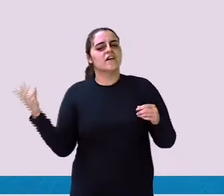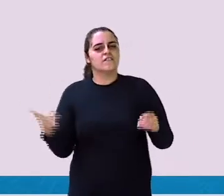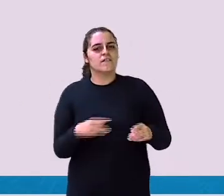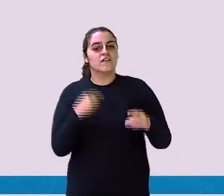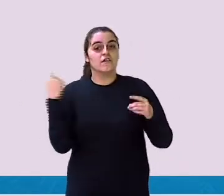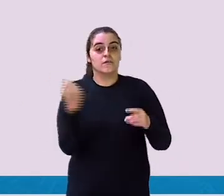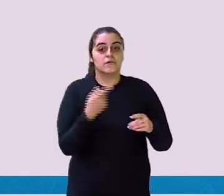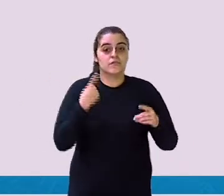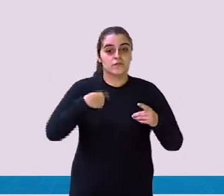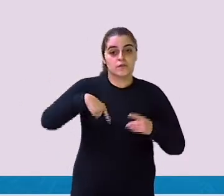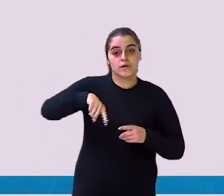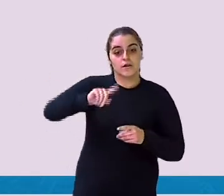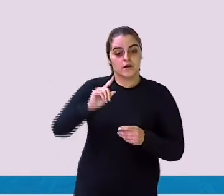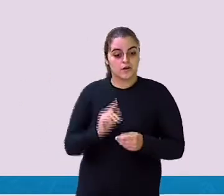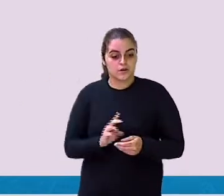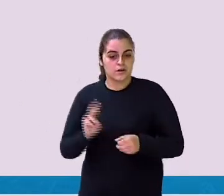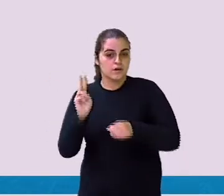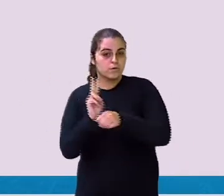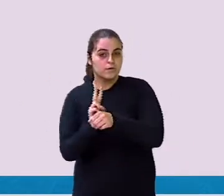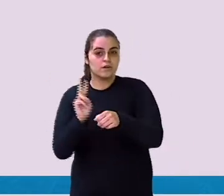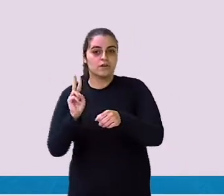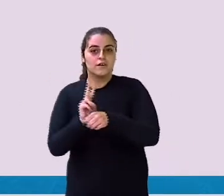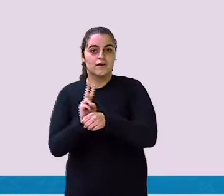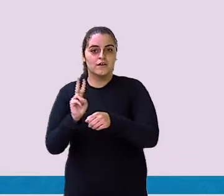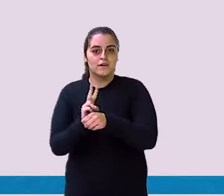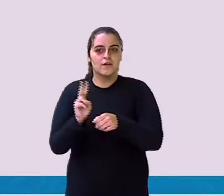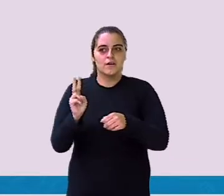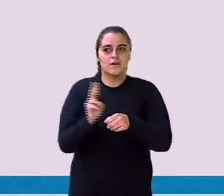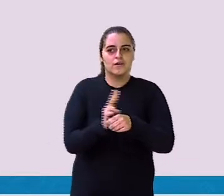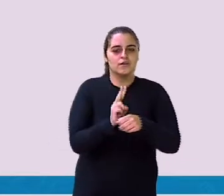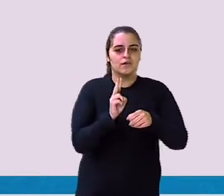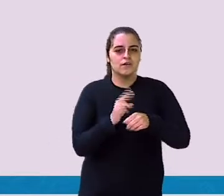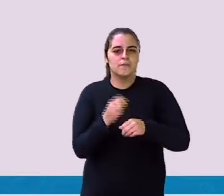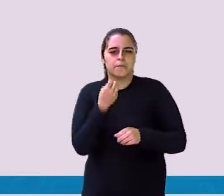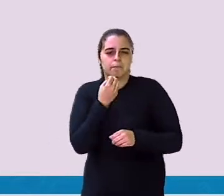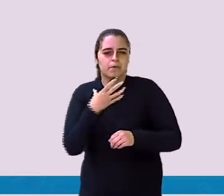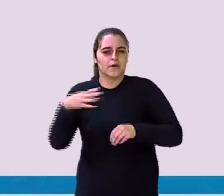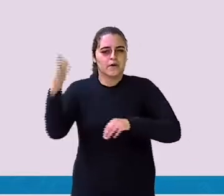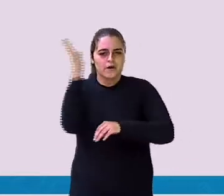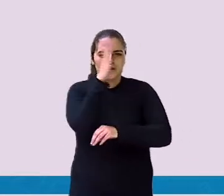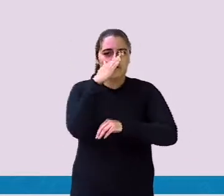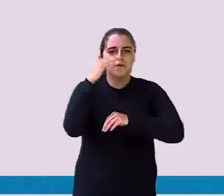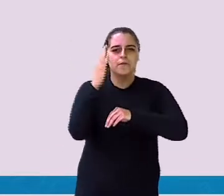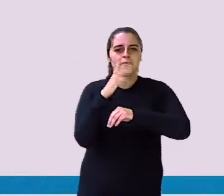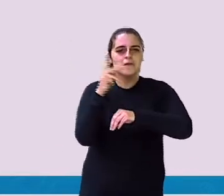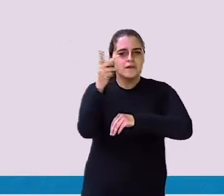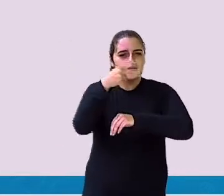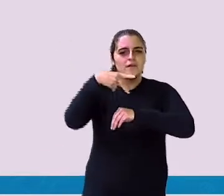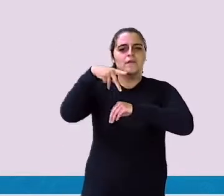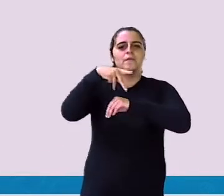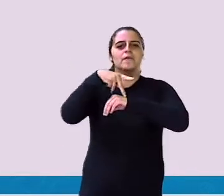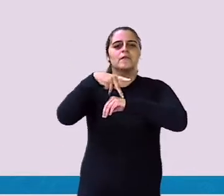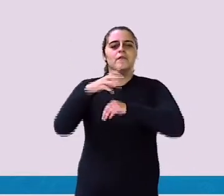Vamos ter que cuidar Vem desse país